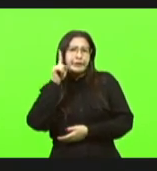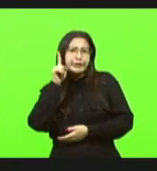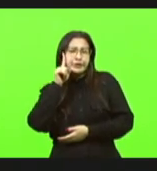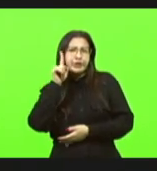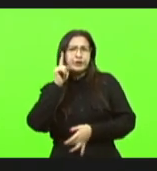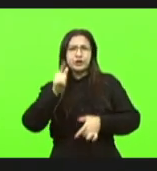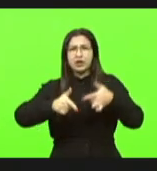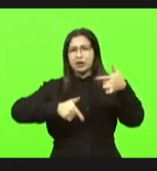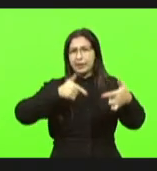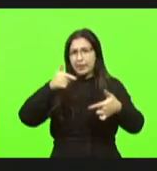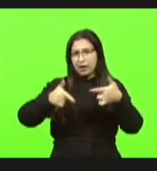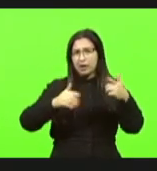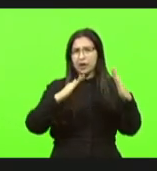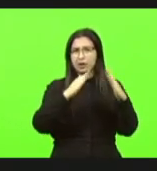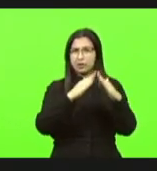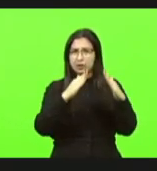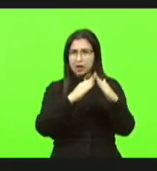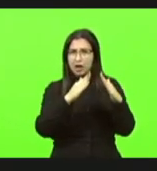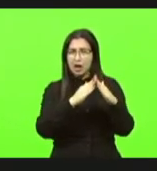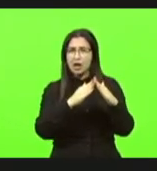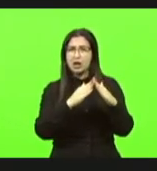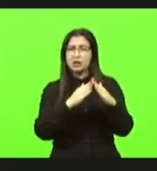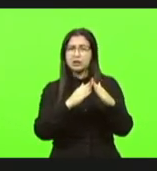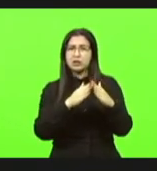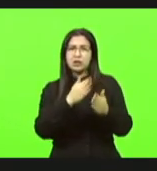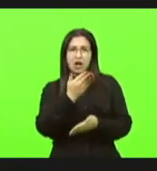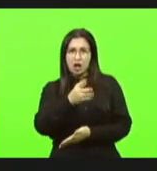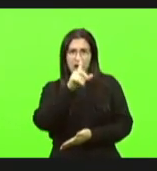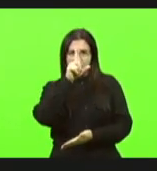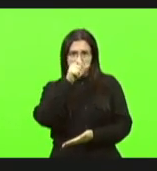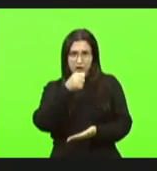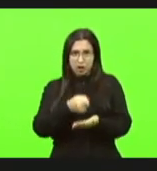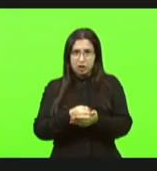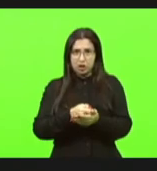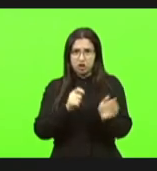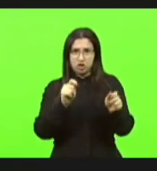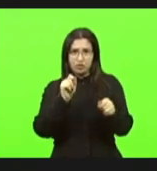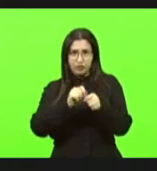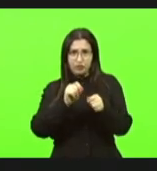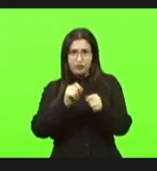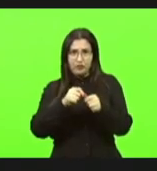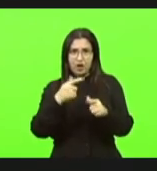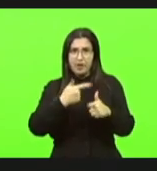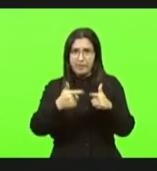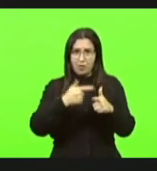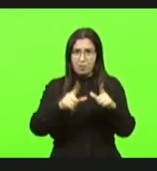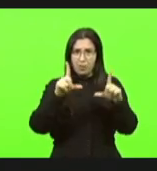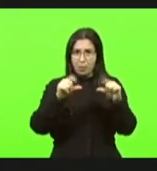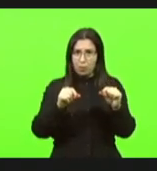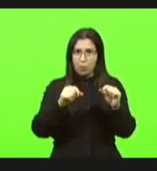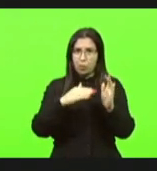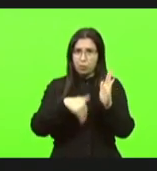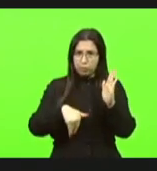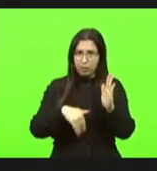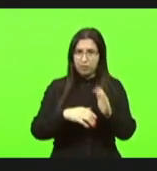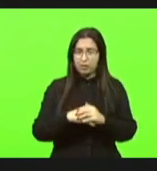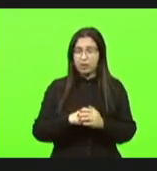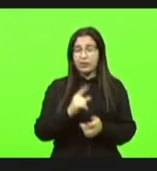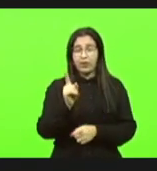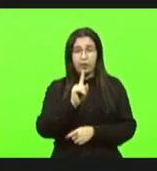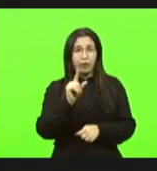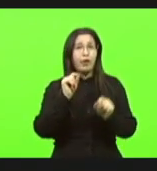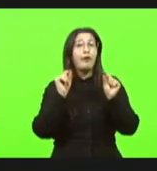que tá trabalhando agora em casa livre que and an bro e se veste e esse teste ele é oriundo aí